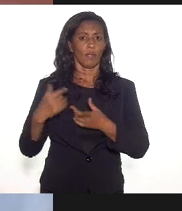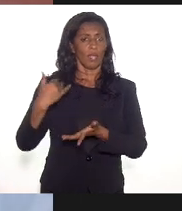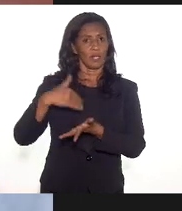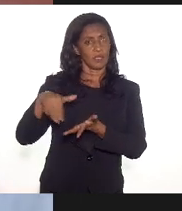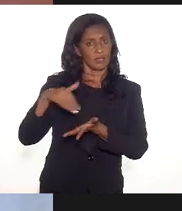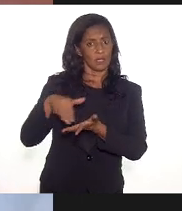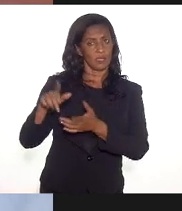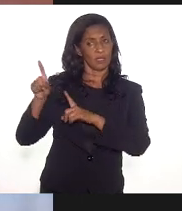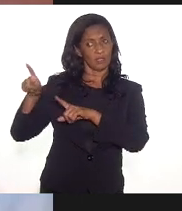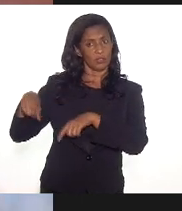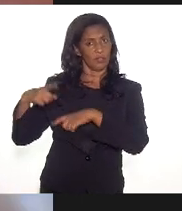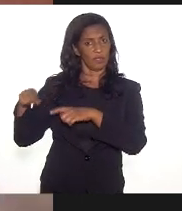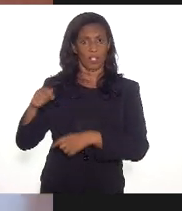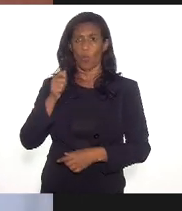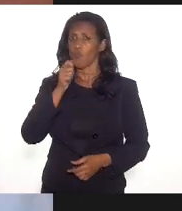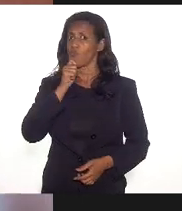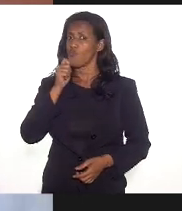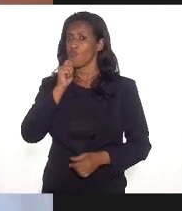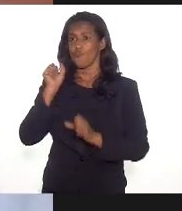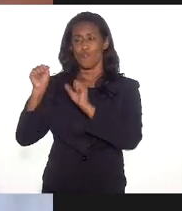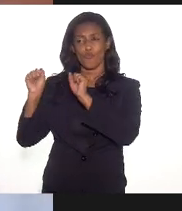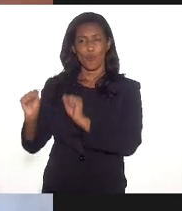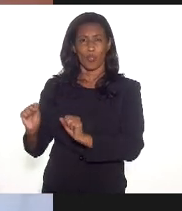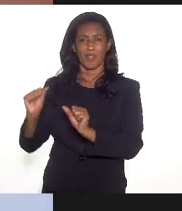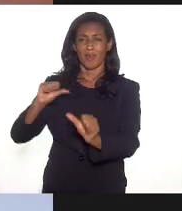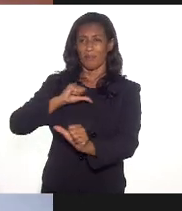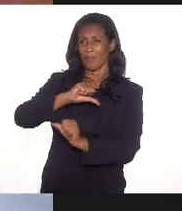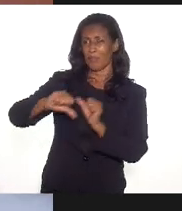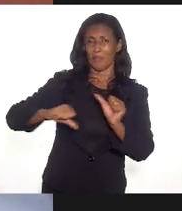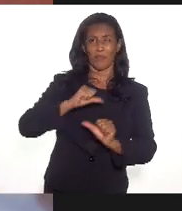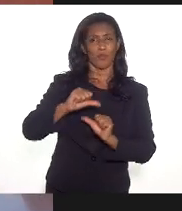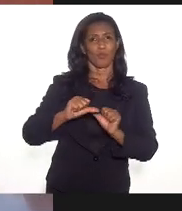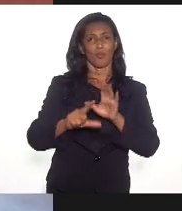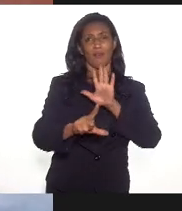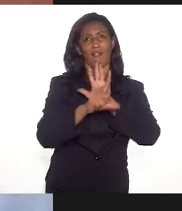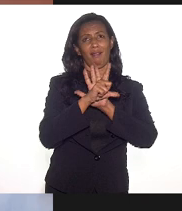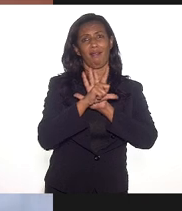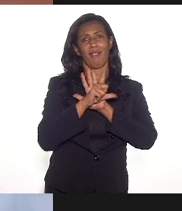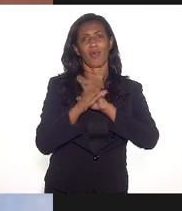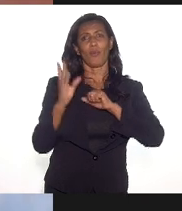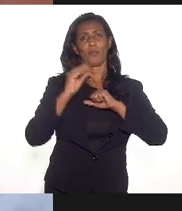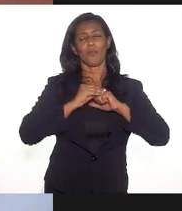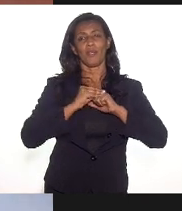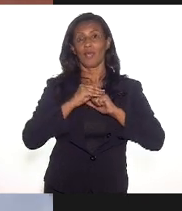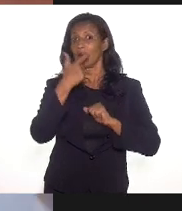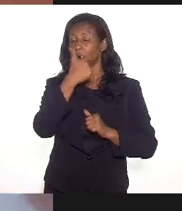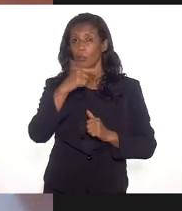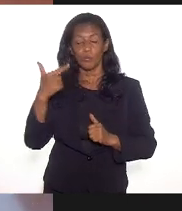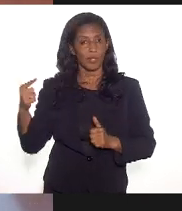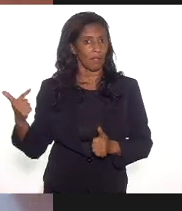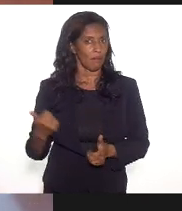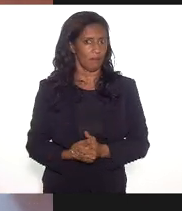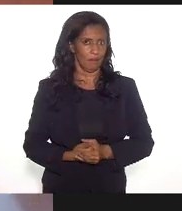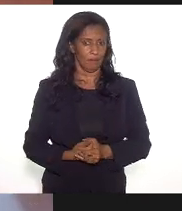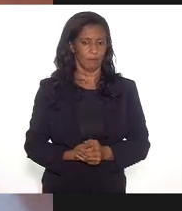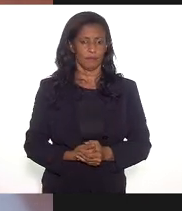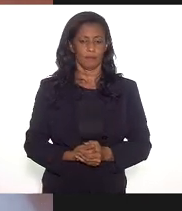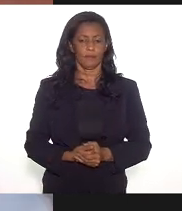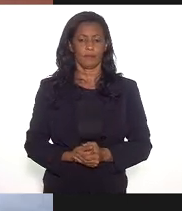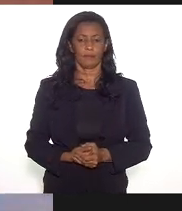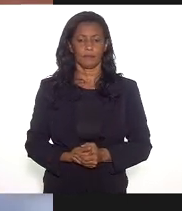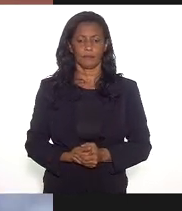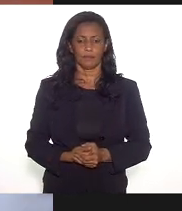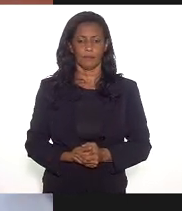de Fazenda ela não tem poder para alterar uma lei complementar. Não existe isso. Entendeu, Tia Ju?